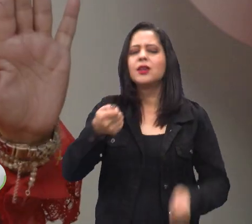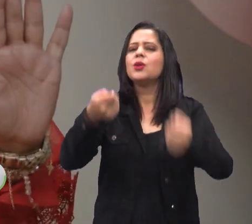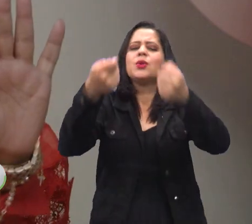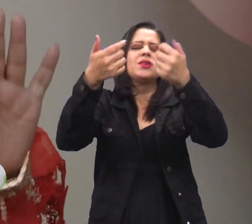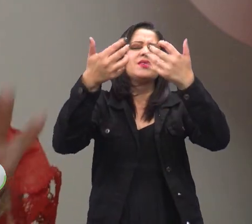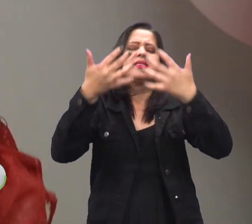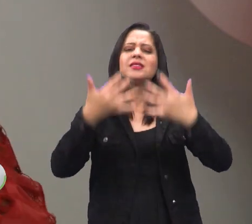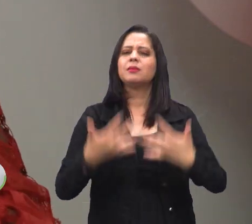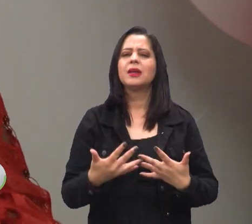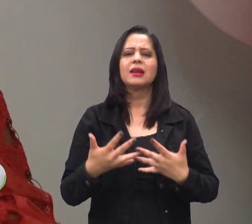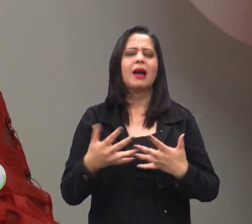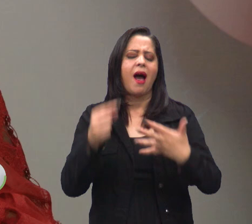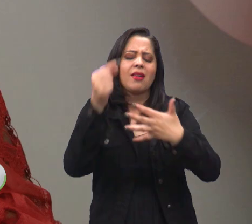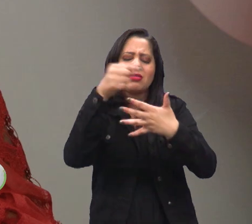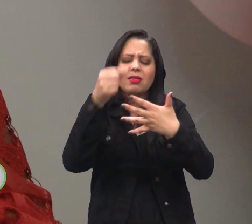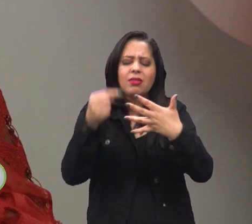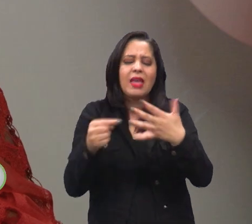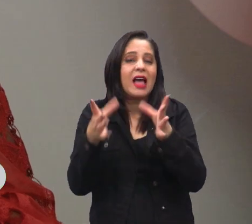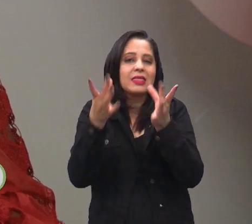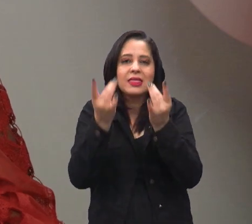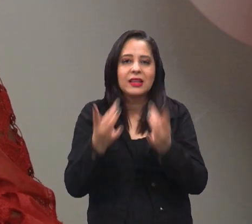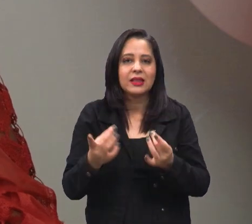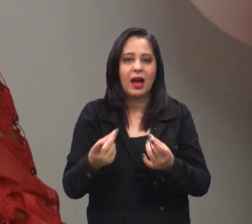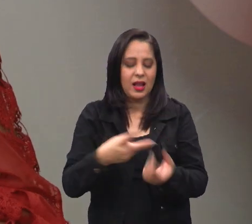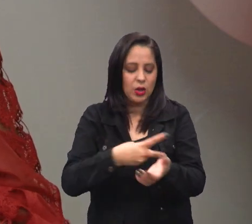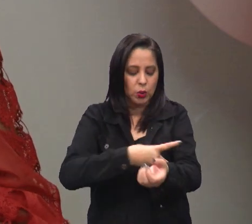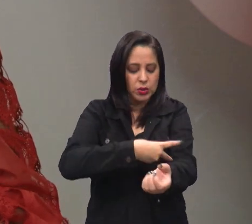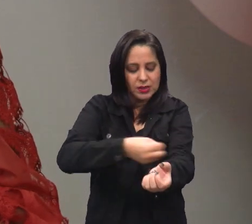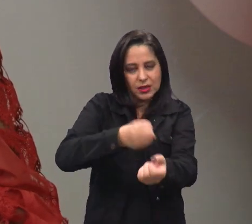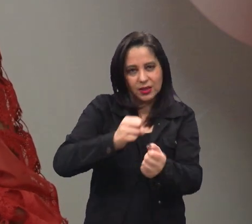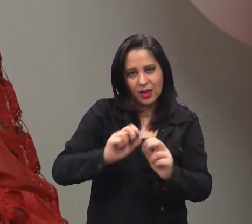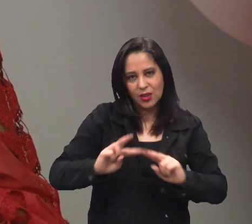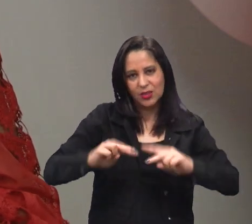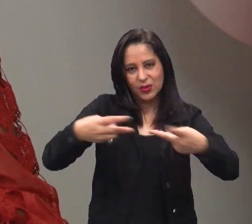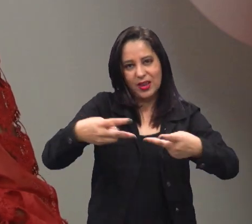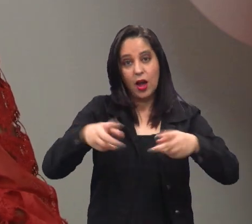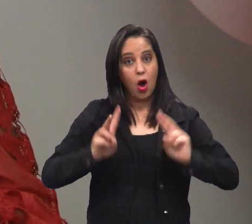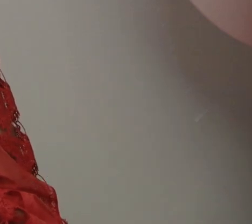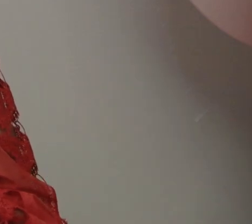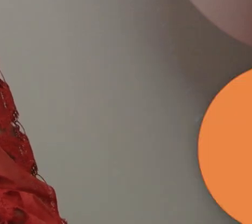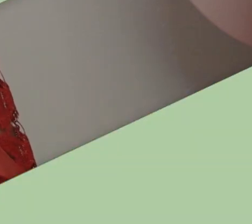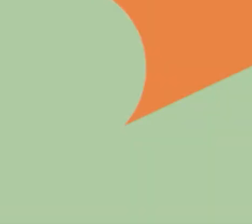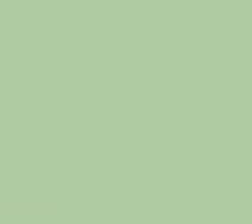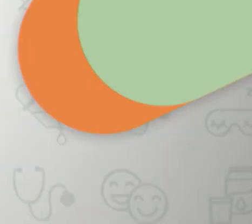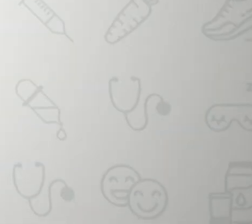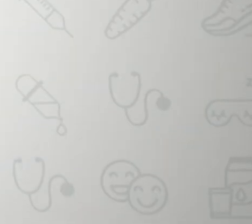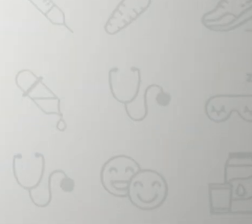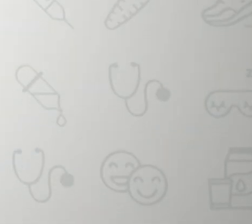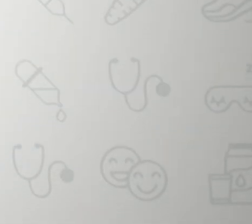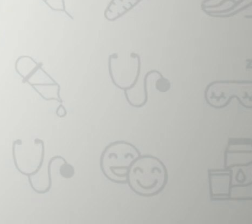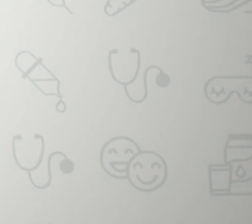tudo o que você precisa saber sobre a doação de sangue. Fique aí que nós já voltamos.